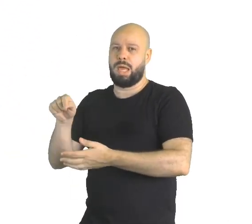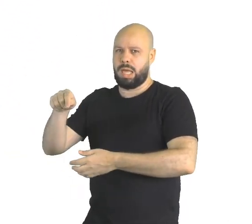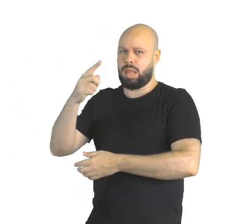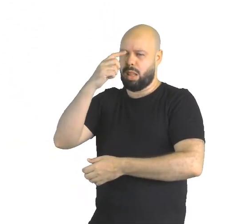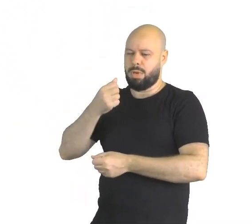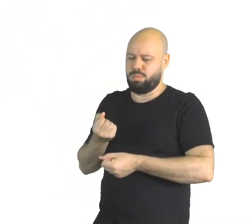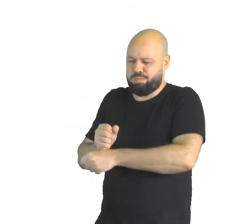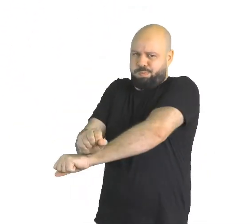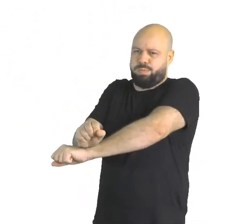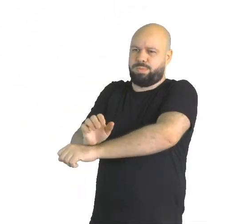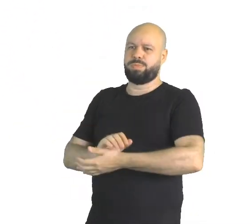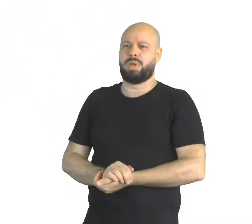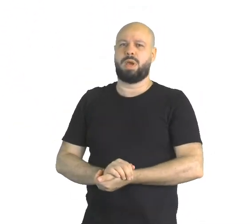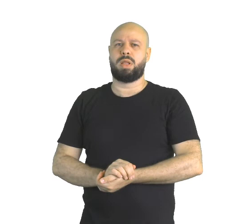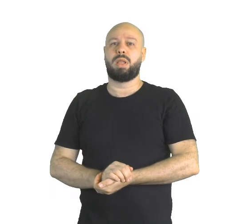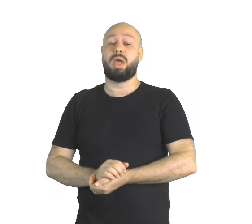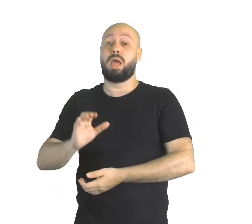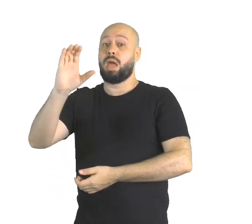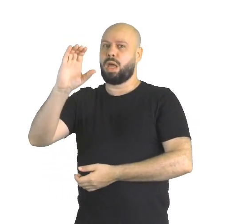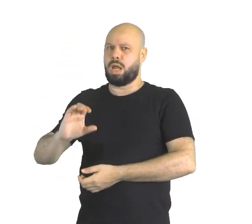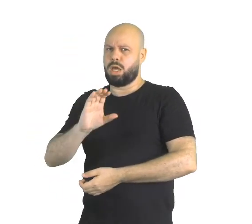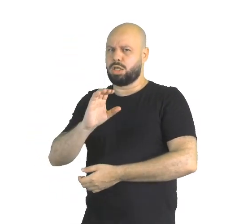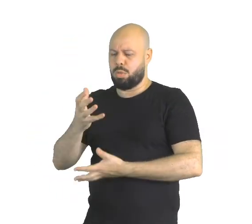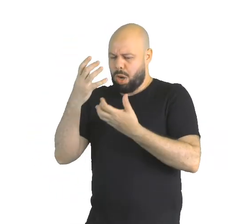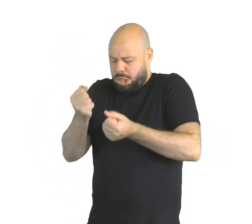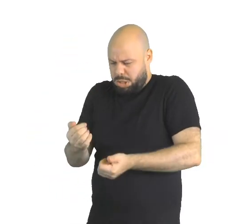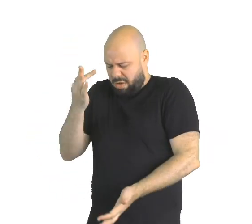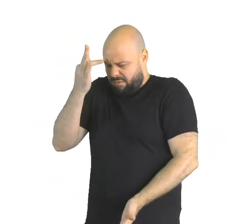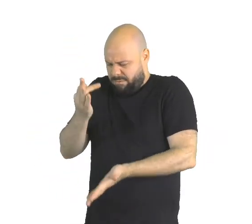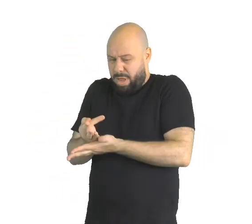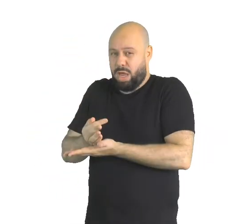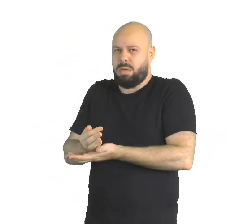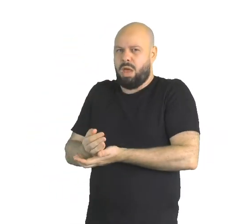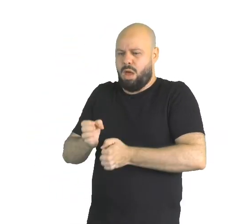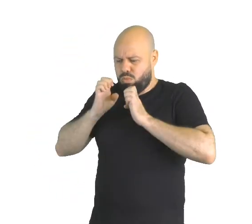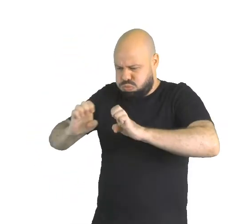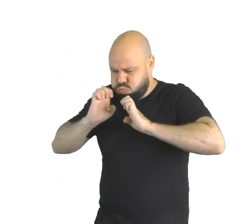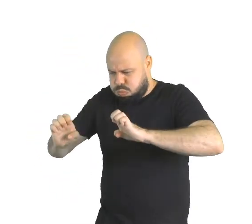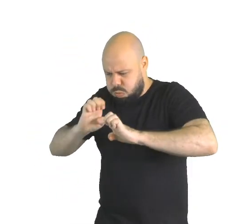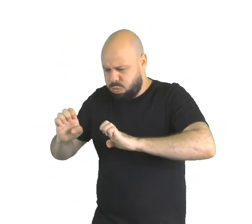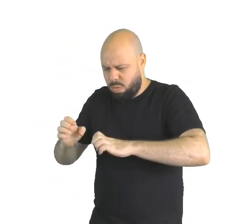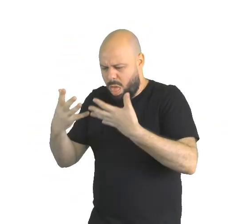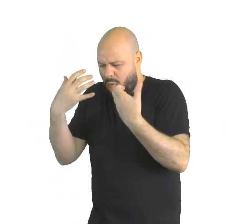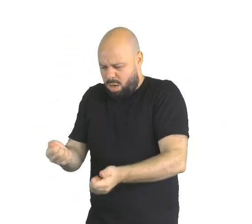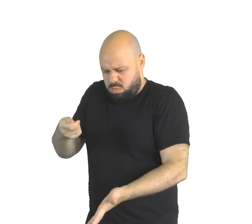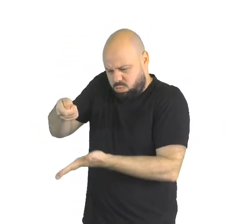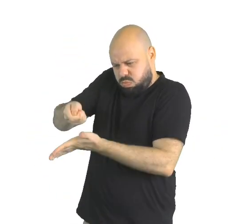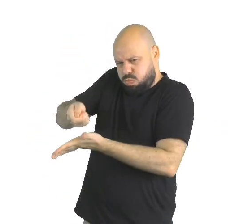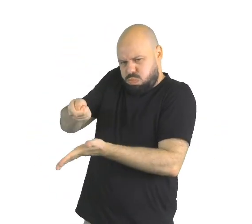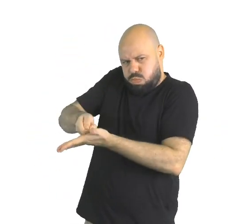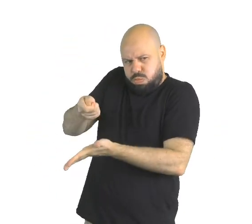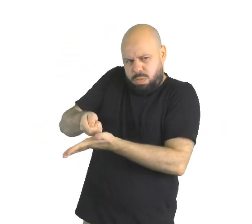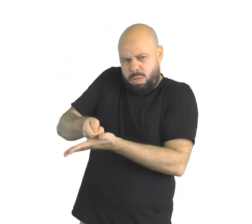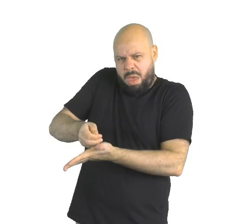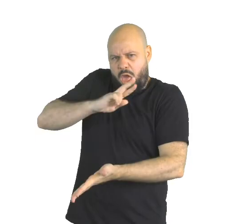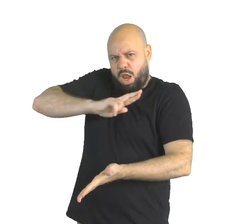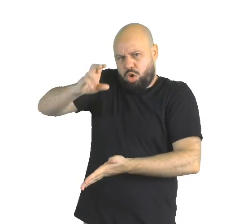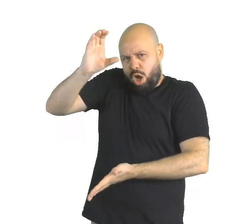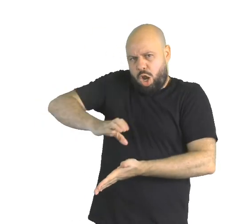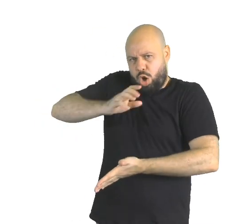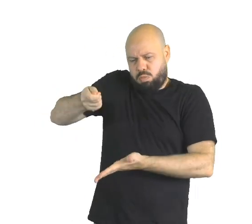Aqui nós temos a catequização dos nativos, o processo de evangelização. Os nativos iam aprender a religião